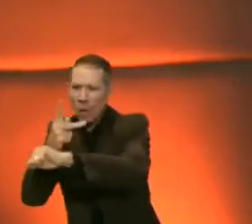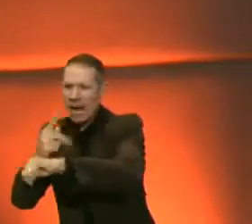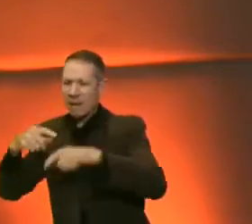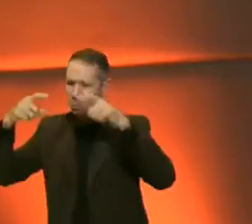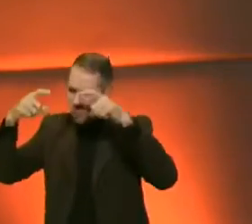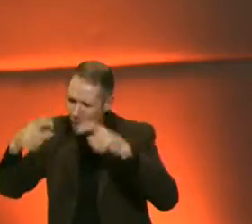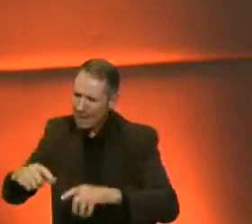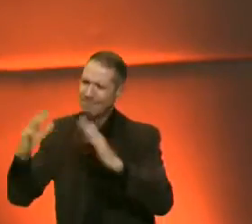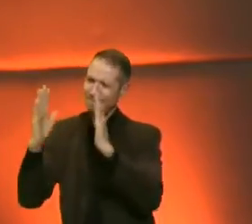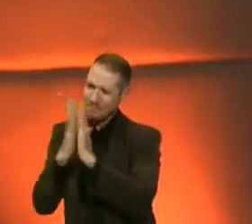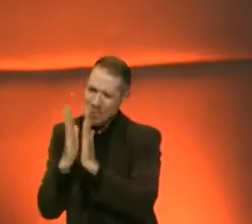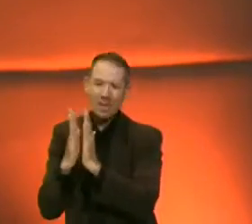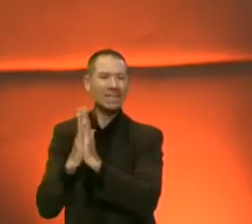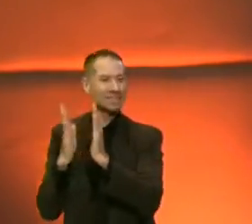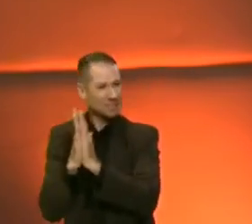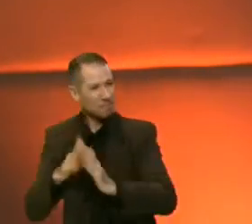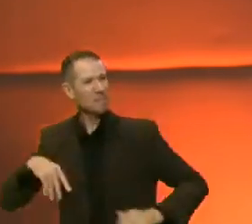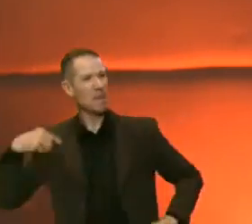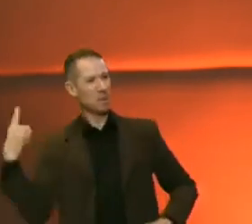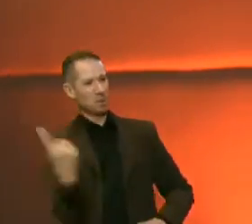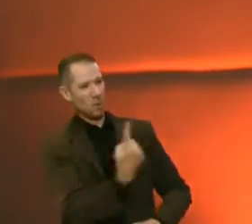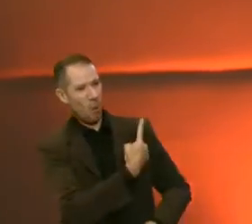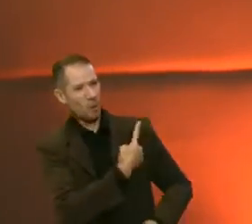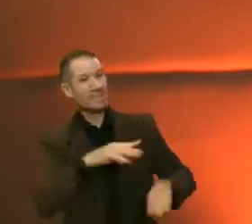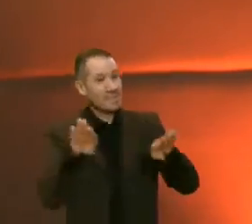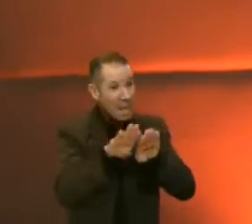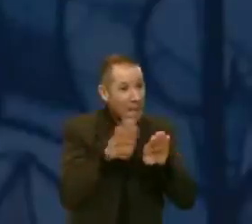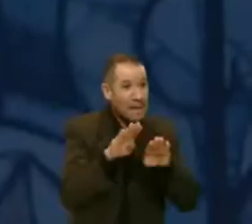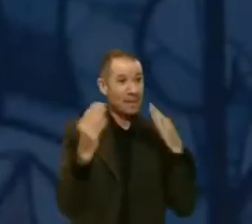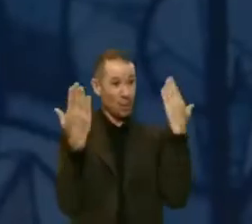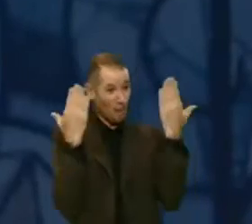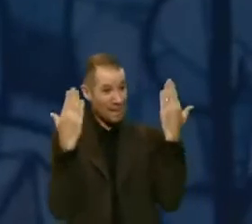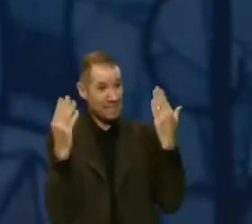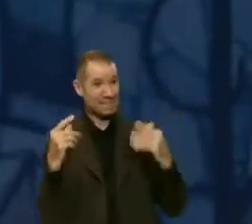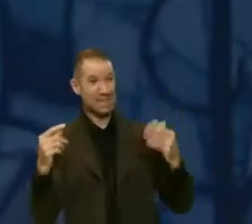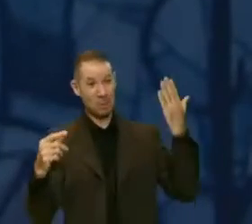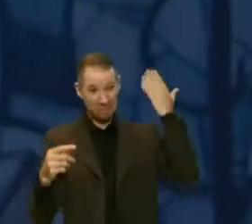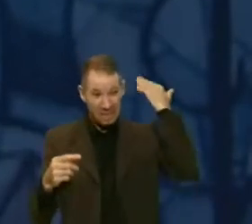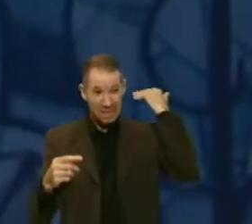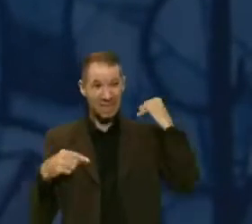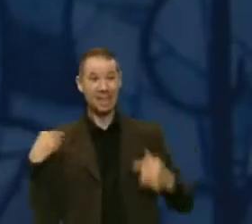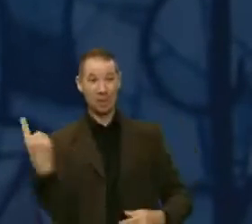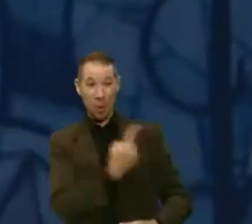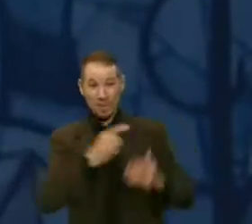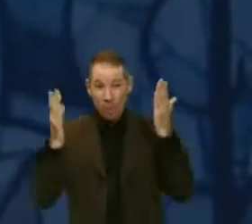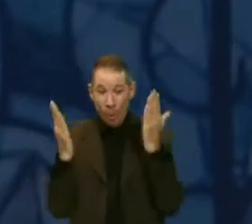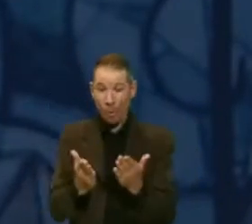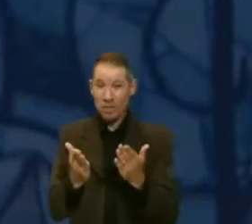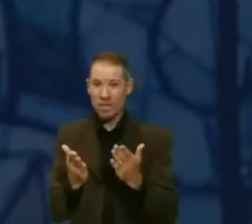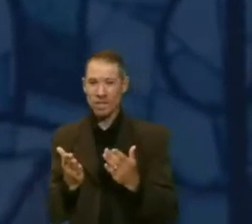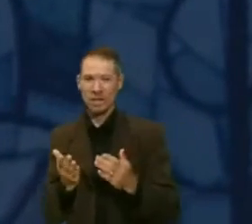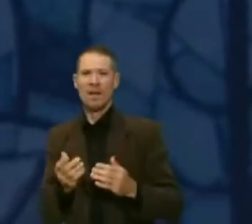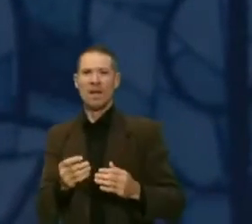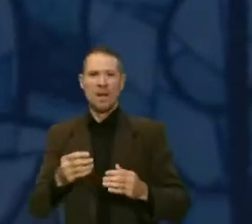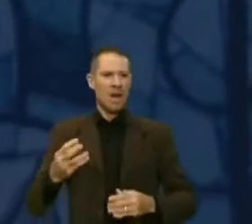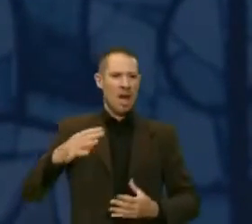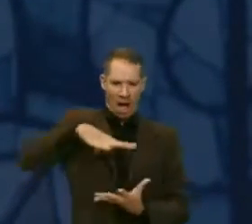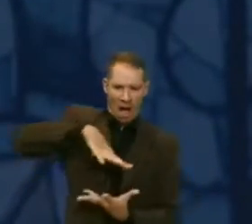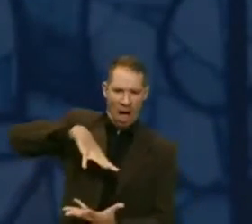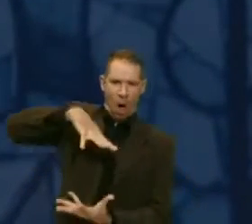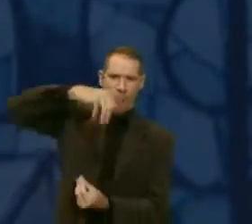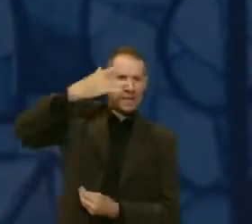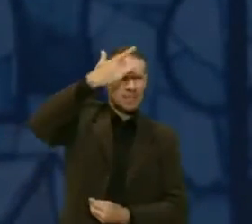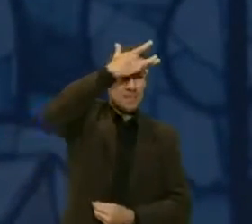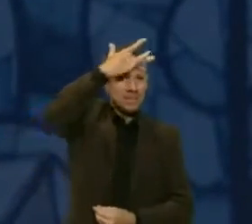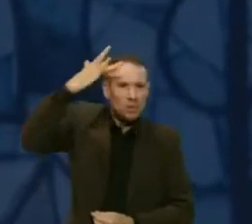de oração. Nós precisamos orar. Uma grande colheita vai acontecer nos